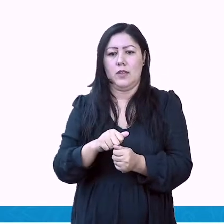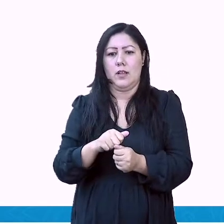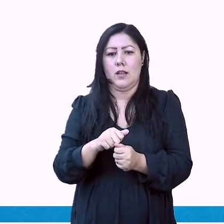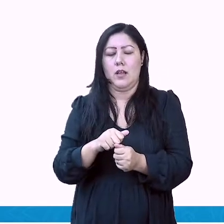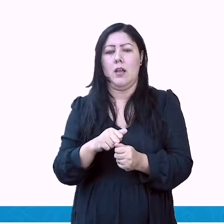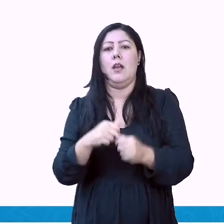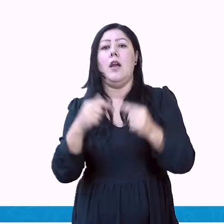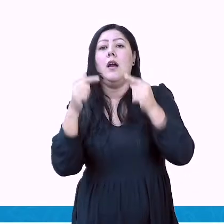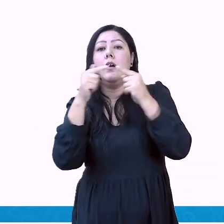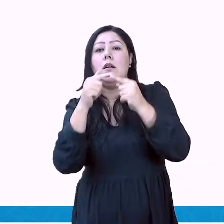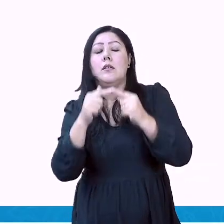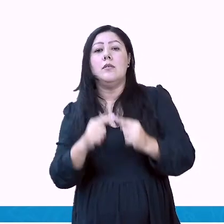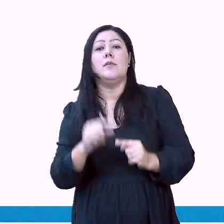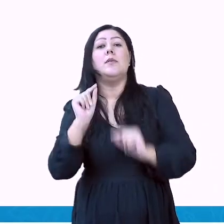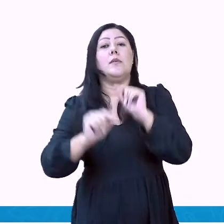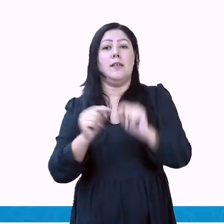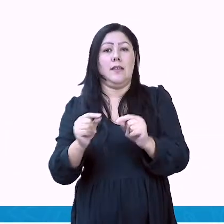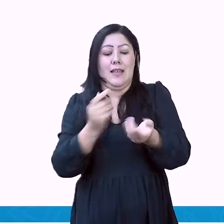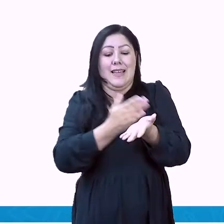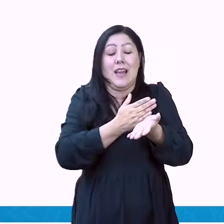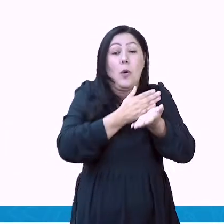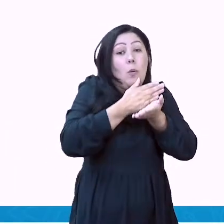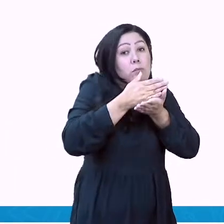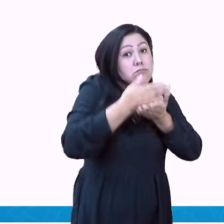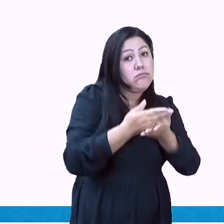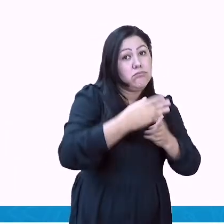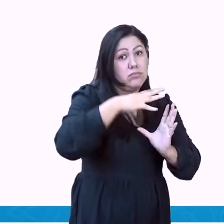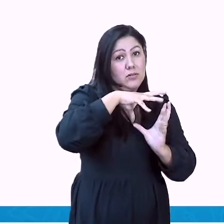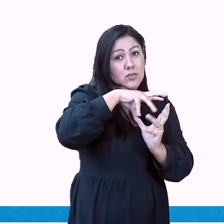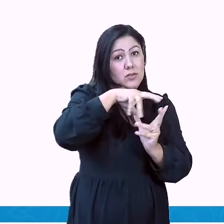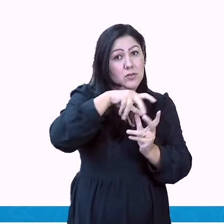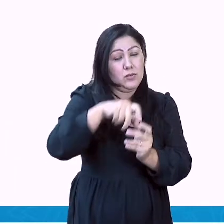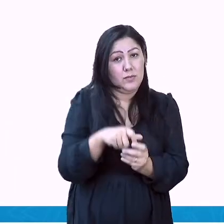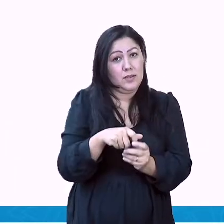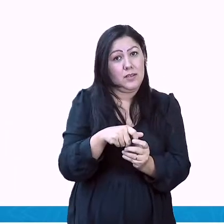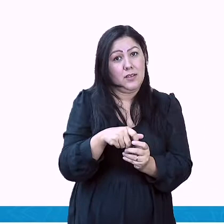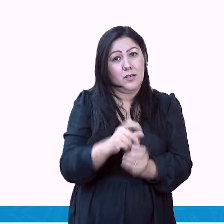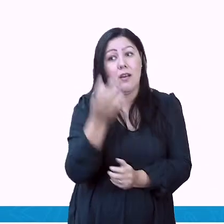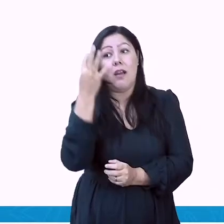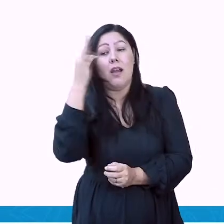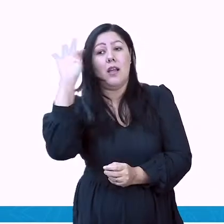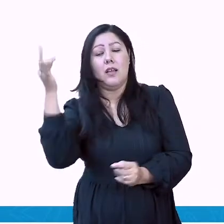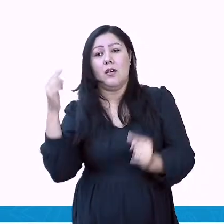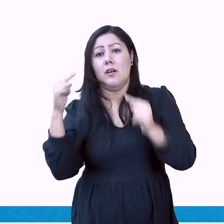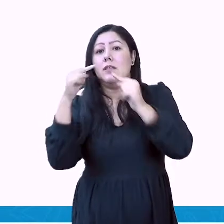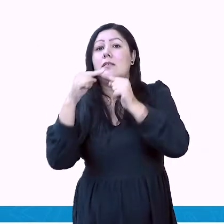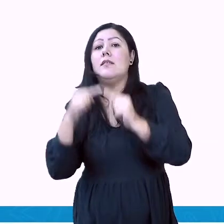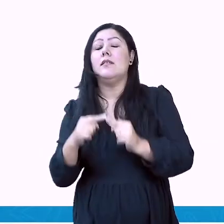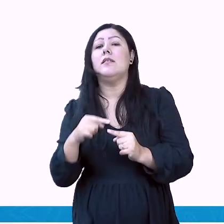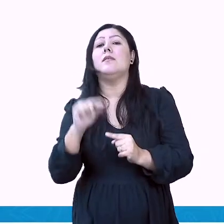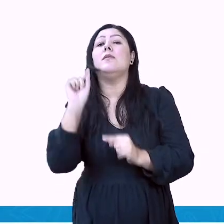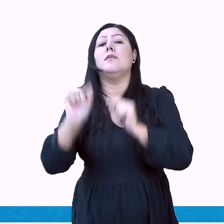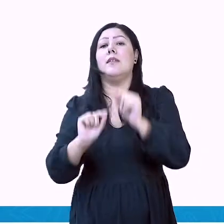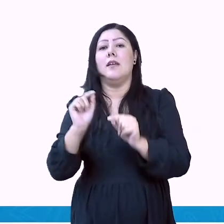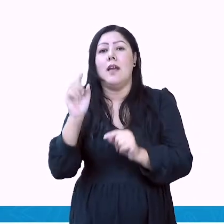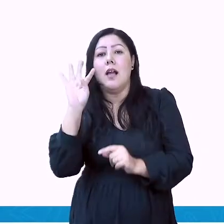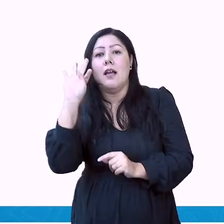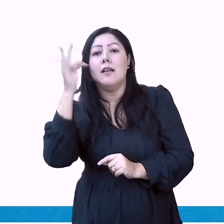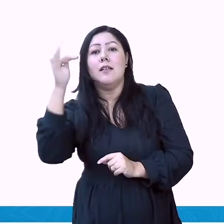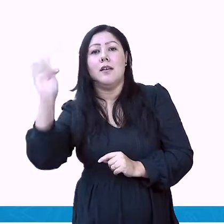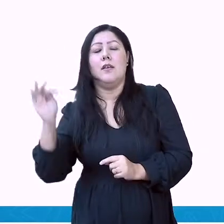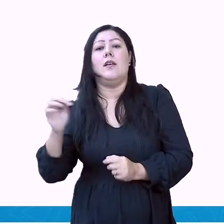associa a origem do planeta à teoria do Big Bang, da grande